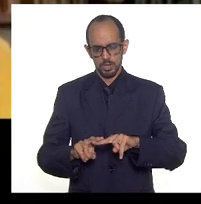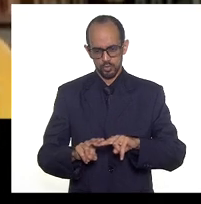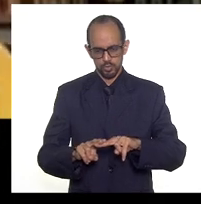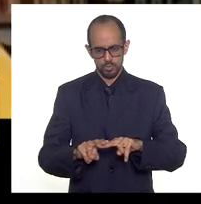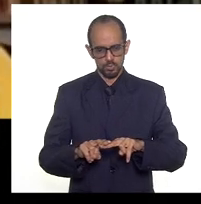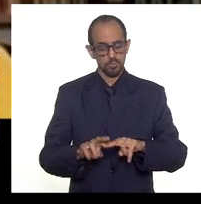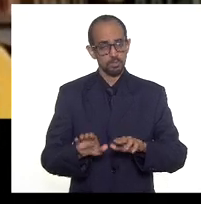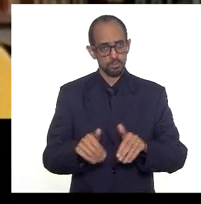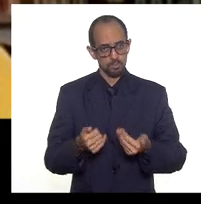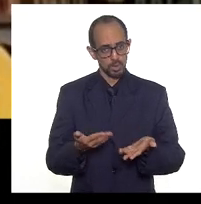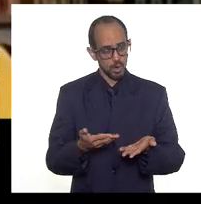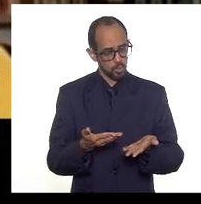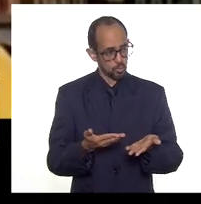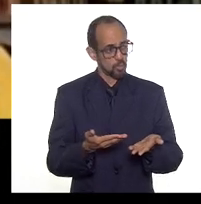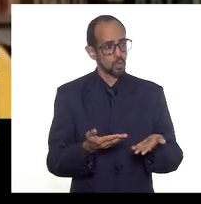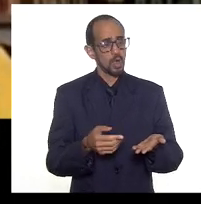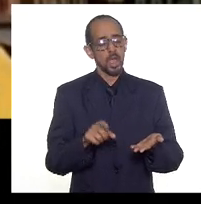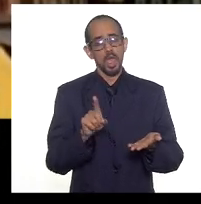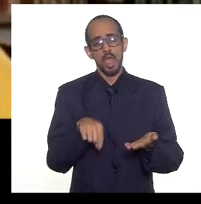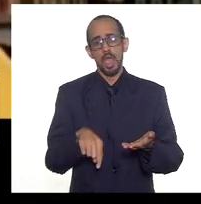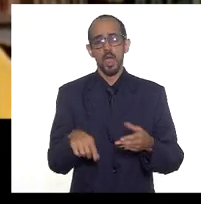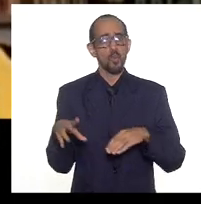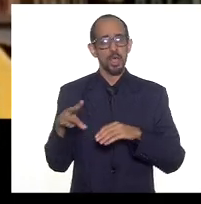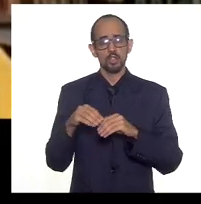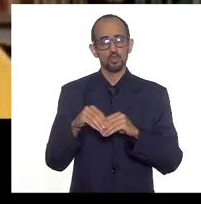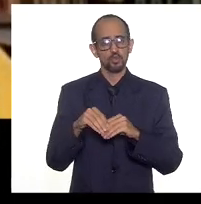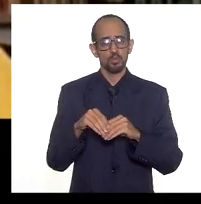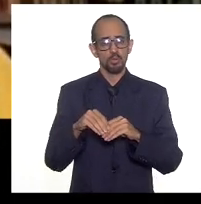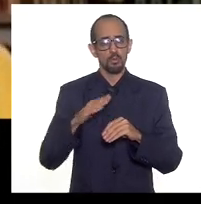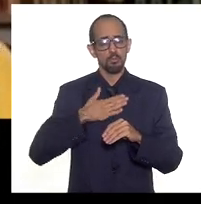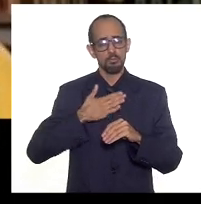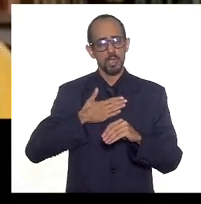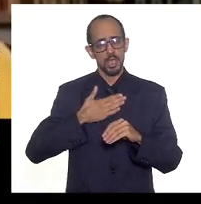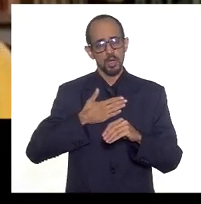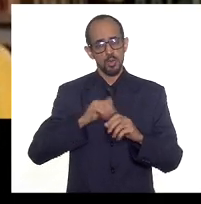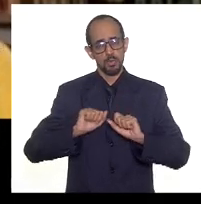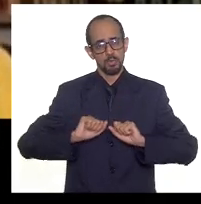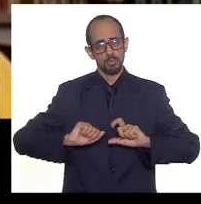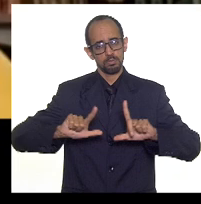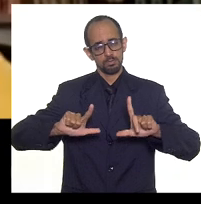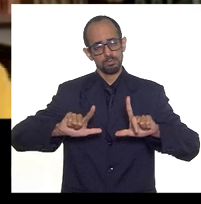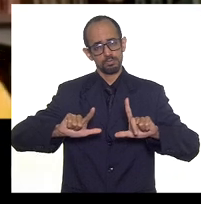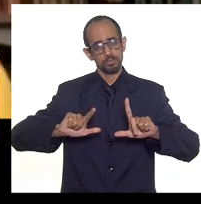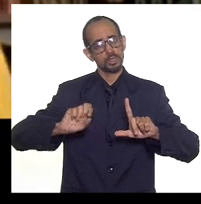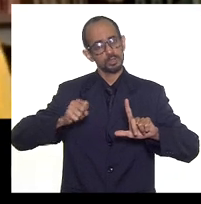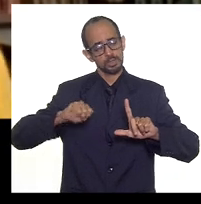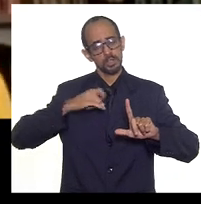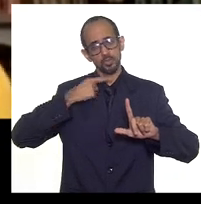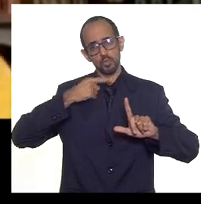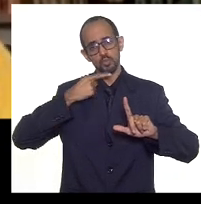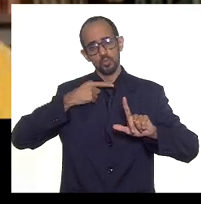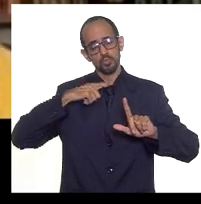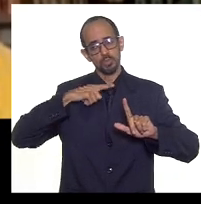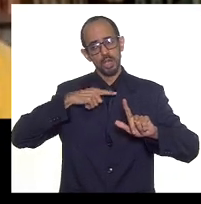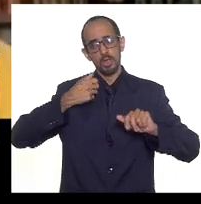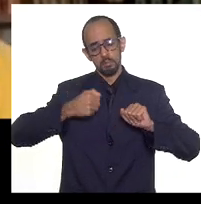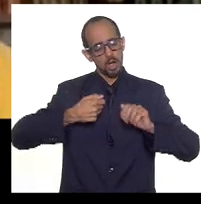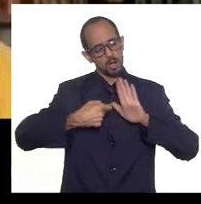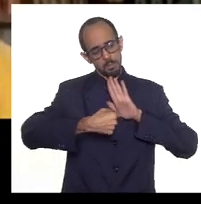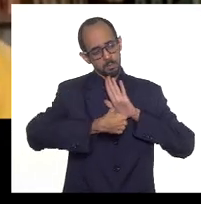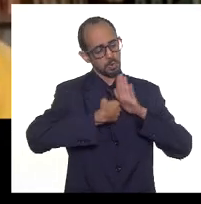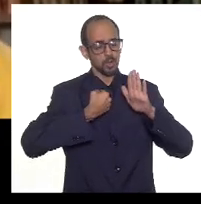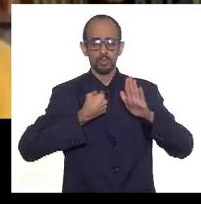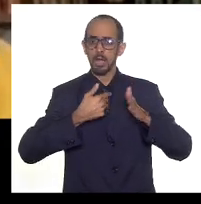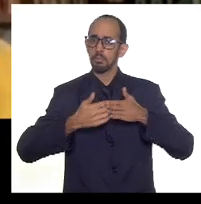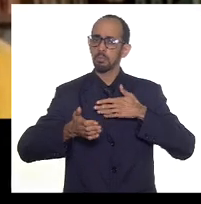Então, é isso sucintamente que eu tinha a expor e me coloco à disposição para as